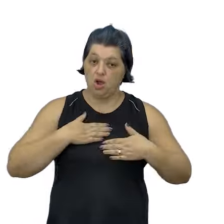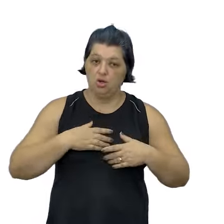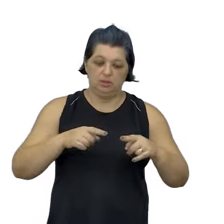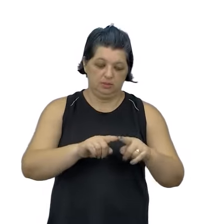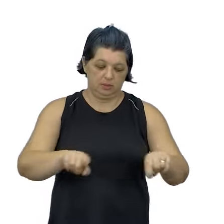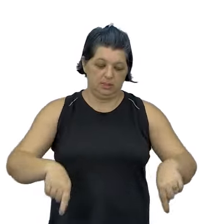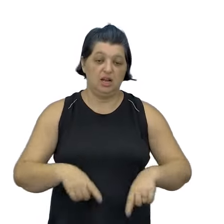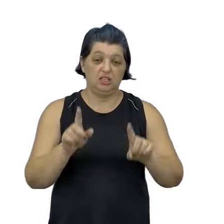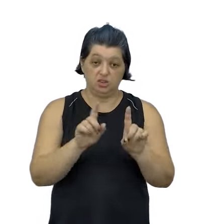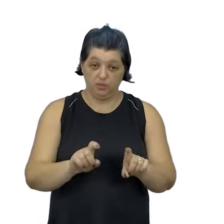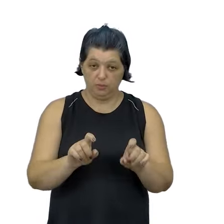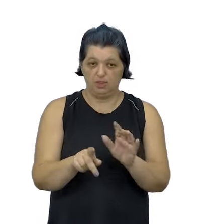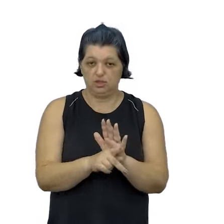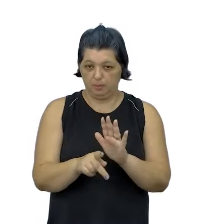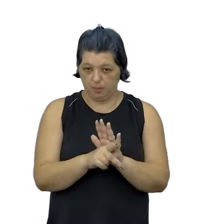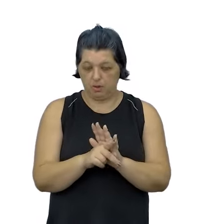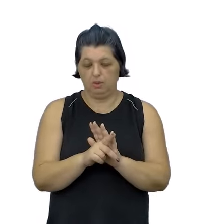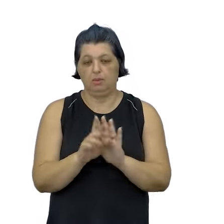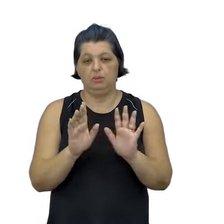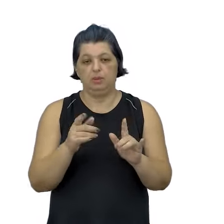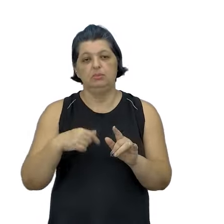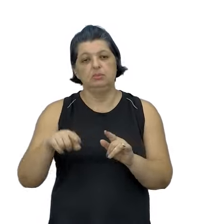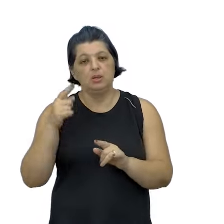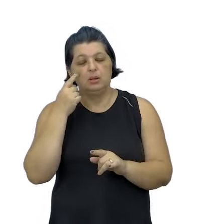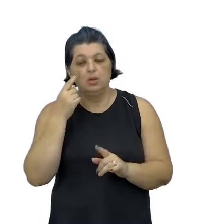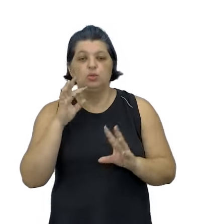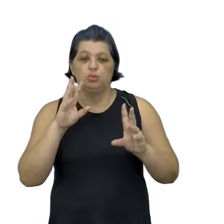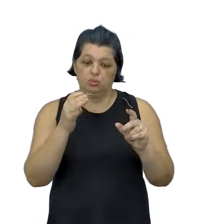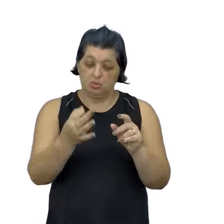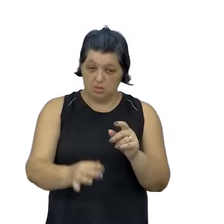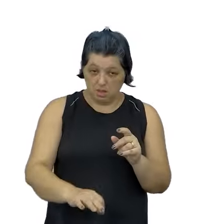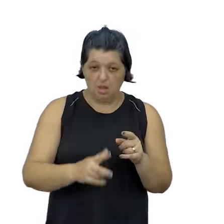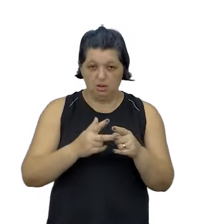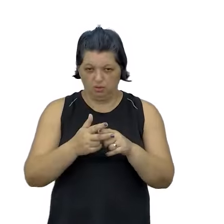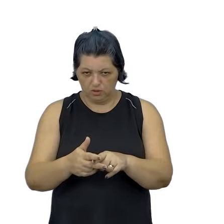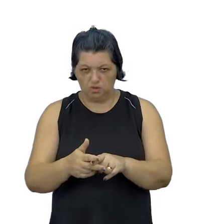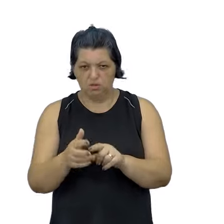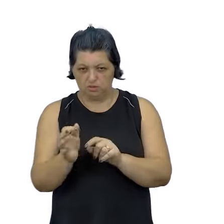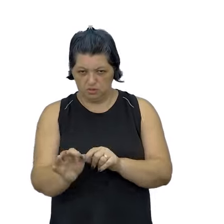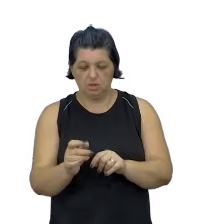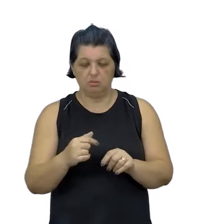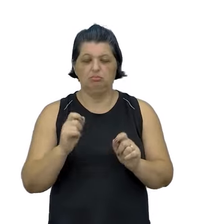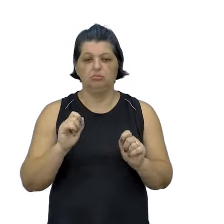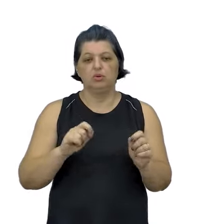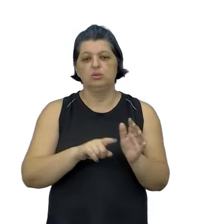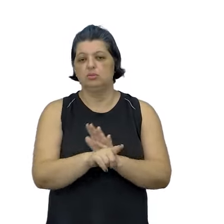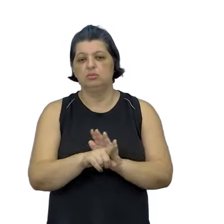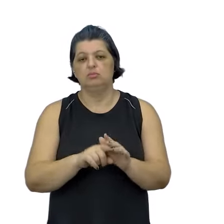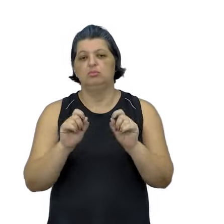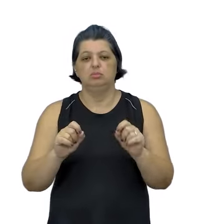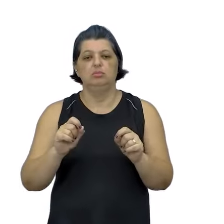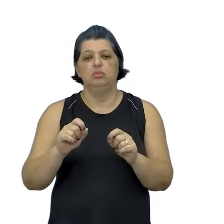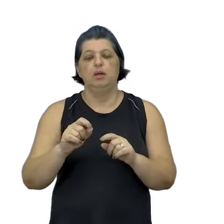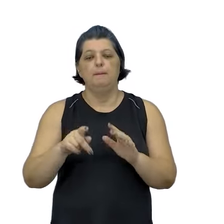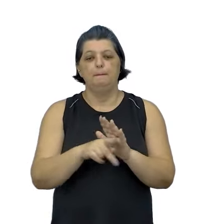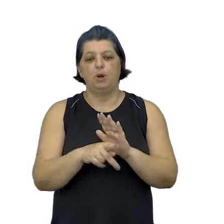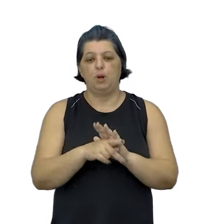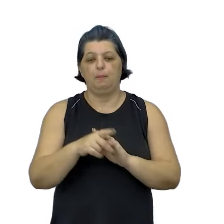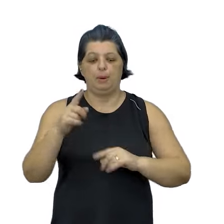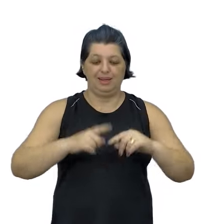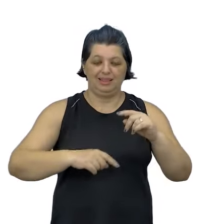informática, mas antes verifique que a sua escola está tudo funcionando, né, perfeitamente. Verificar a necessidade do material pedagógico, já